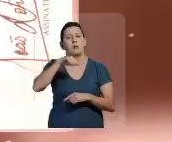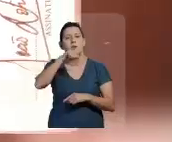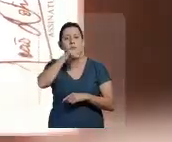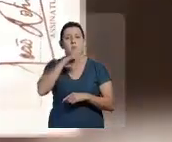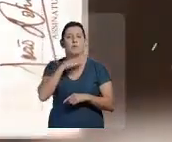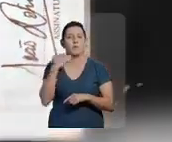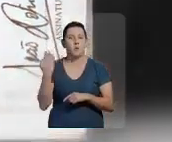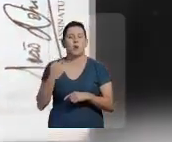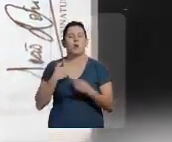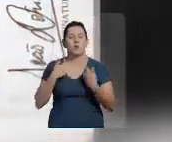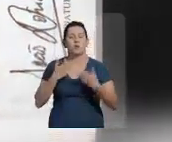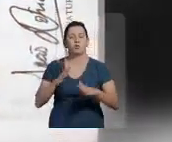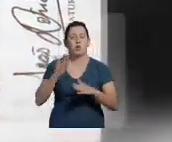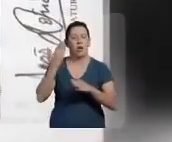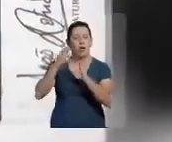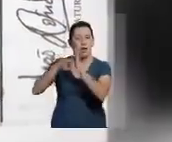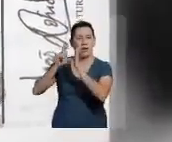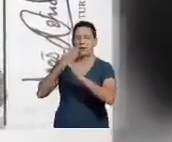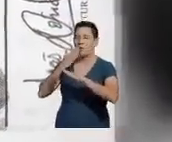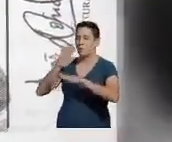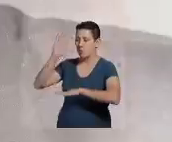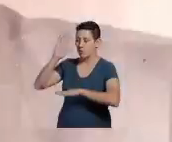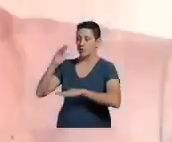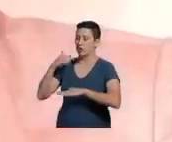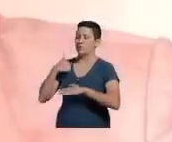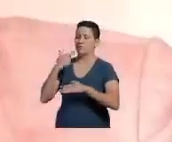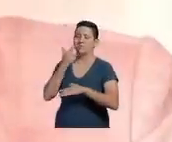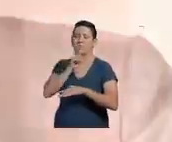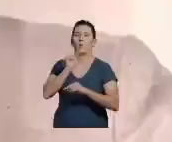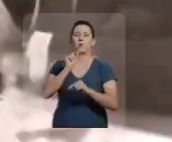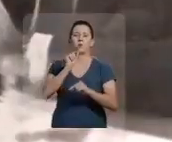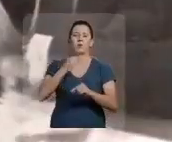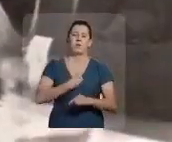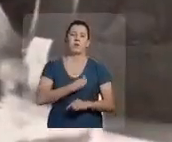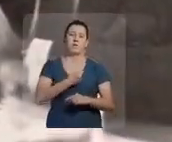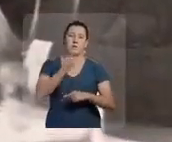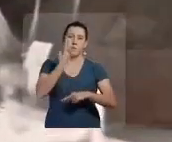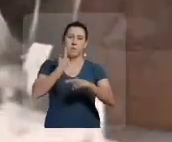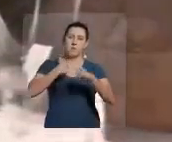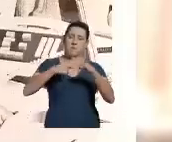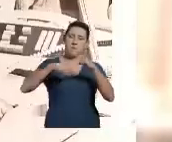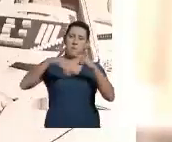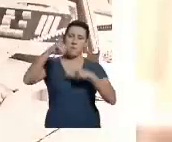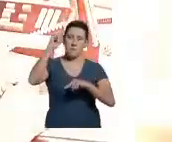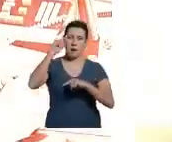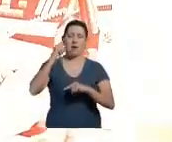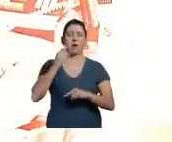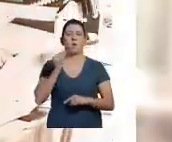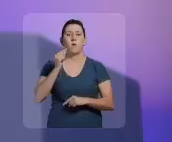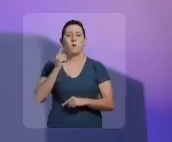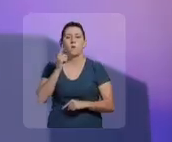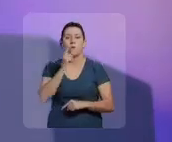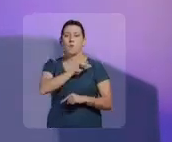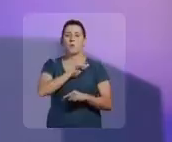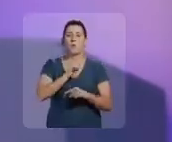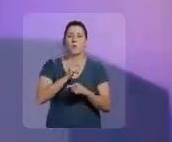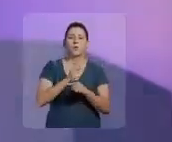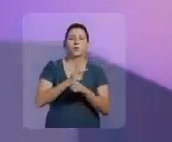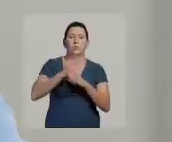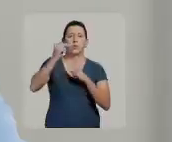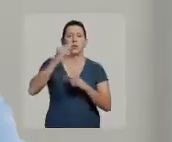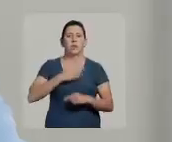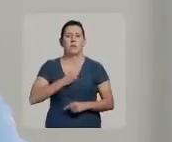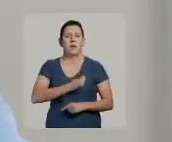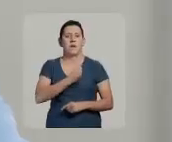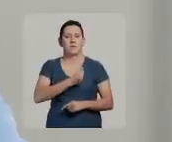honrar a promessa que eu fiz, mesmo sem ela. Ser uma pessoa vitoriosa. Era ser uma pessoa que pudesse construir o que meu pai